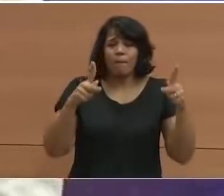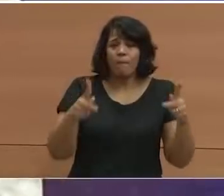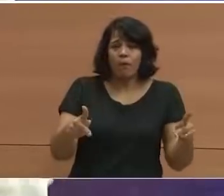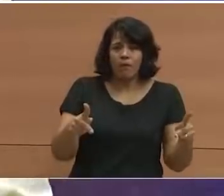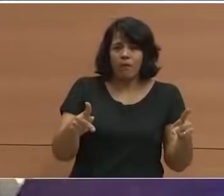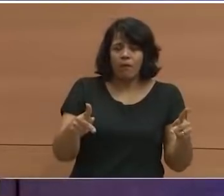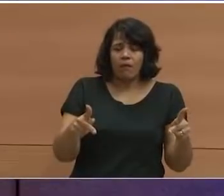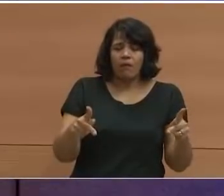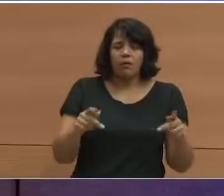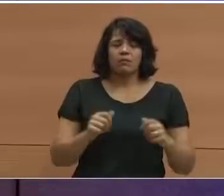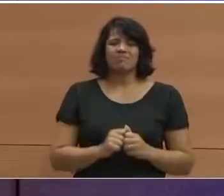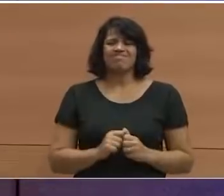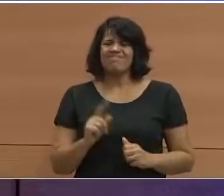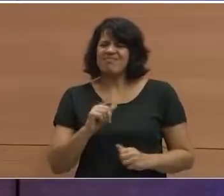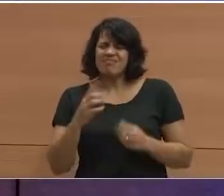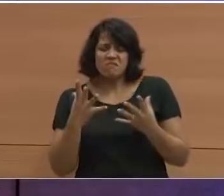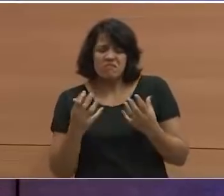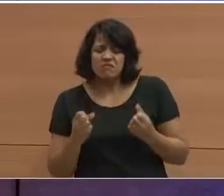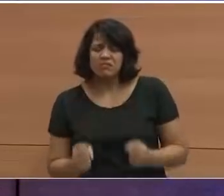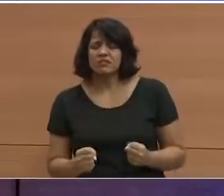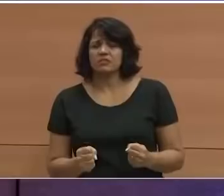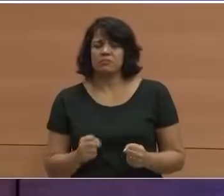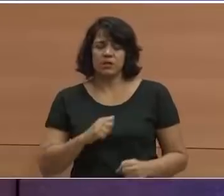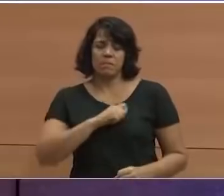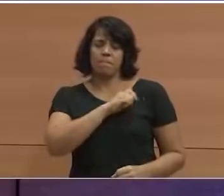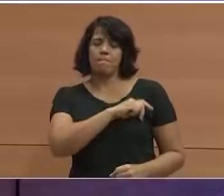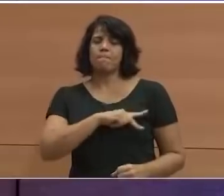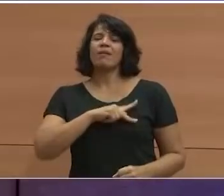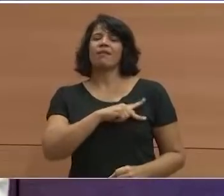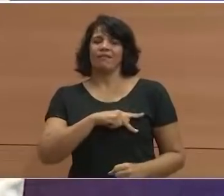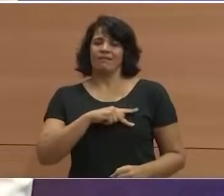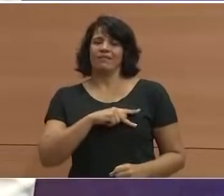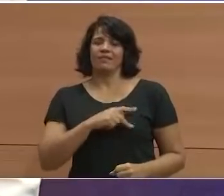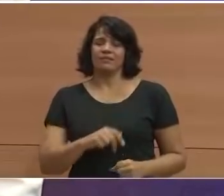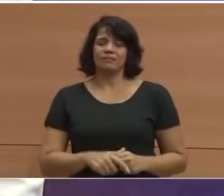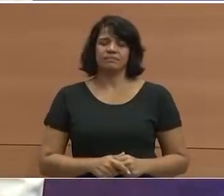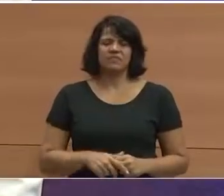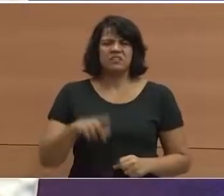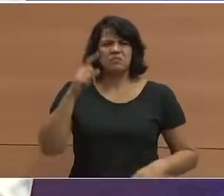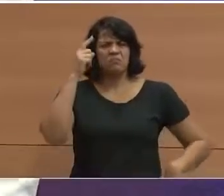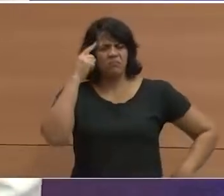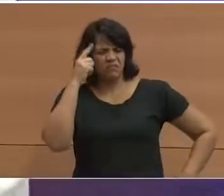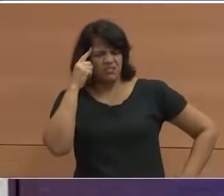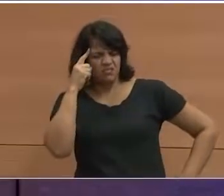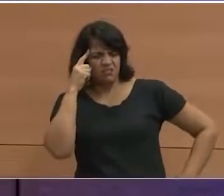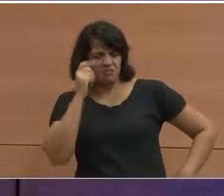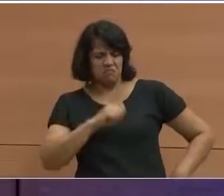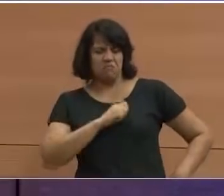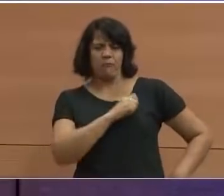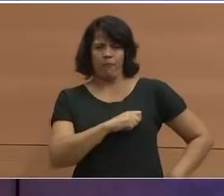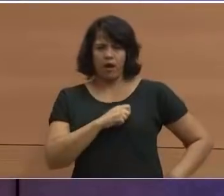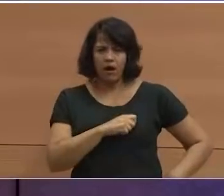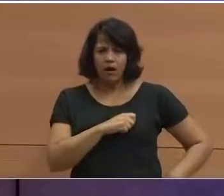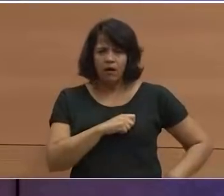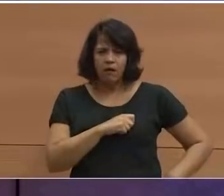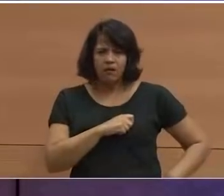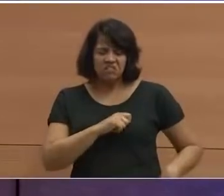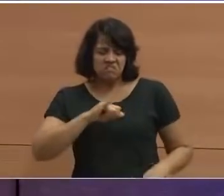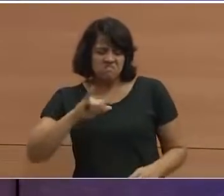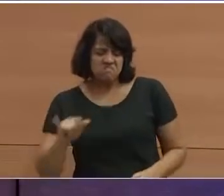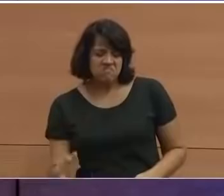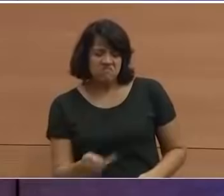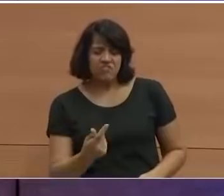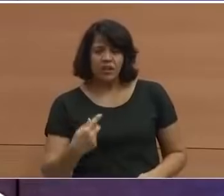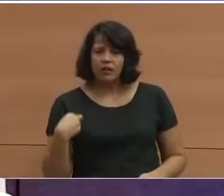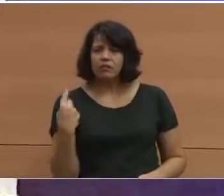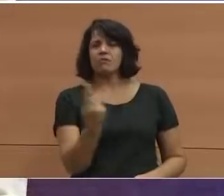até achar que Paulo estava se aproveitando materialmente deles. Chegou ao ponto de Paulo ter de dizer